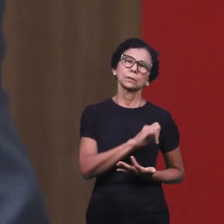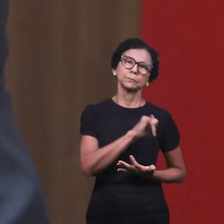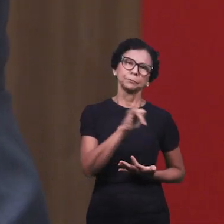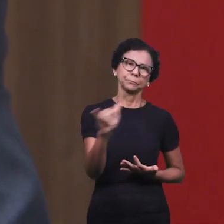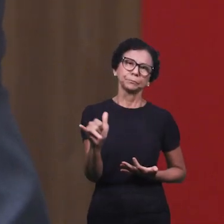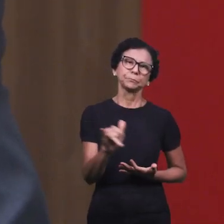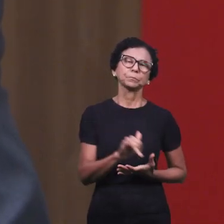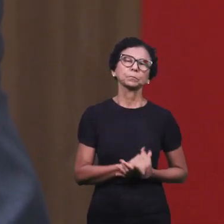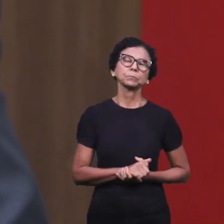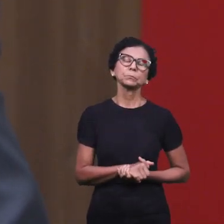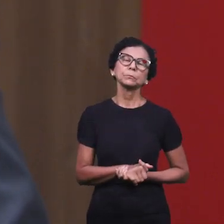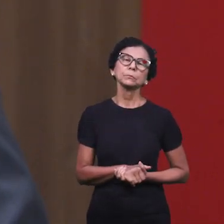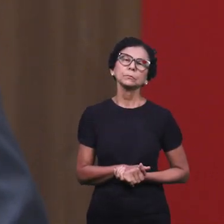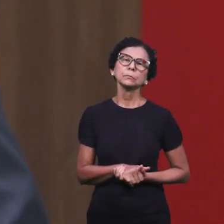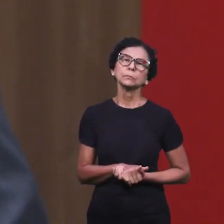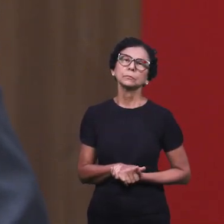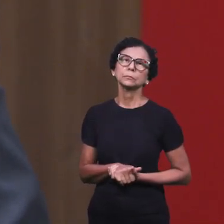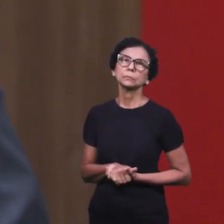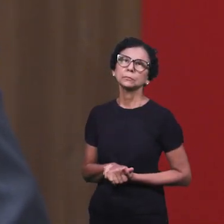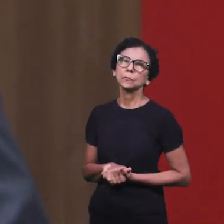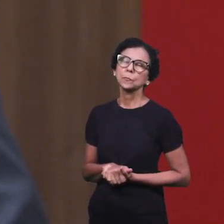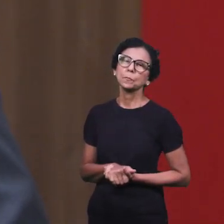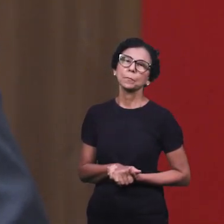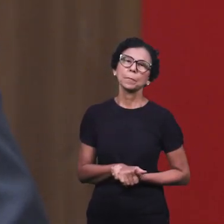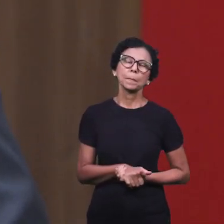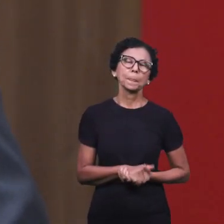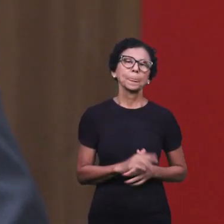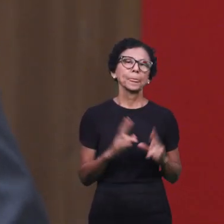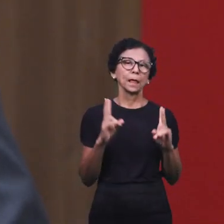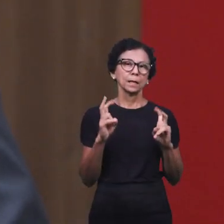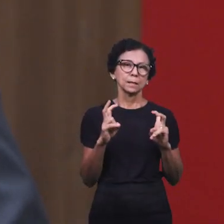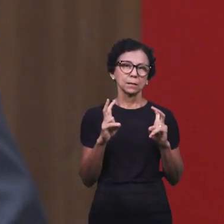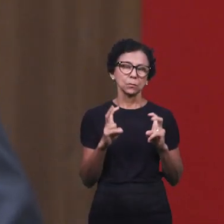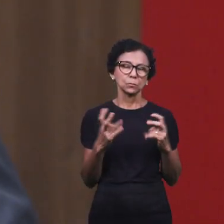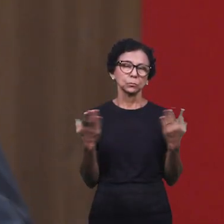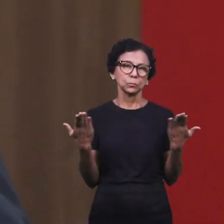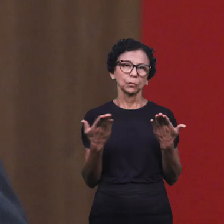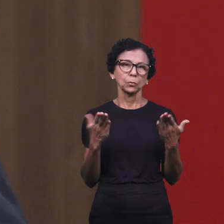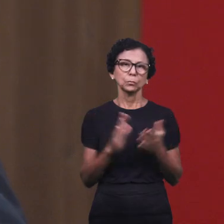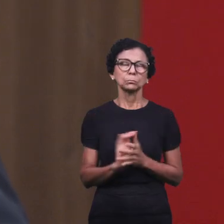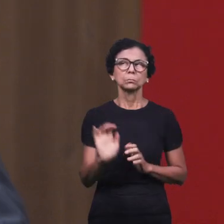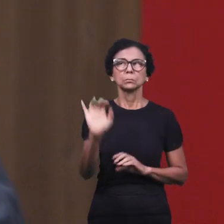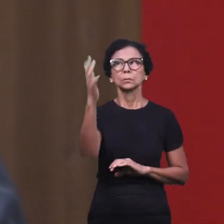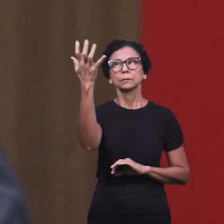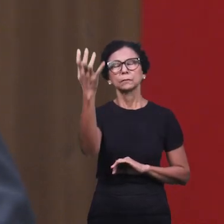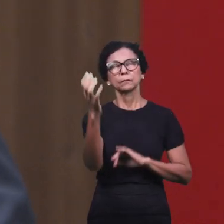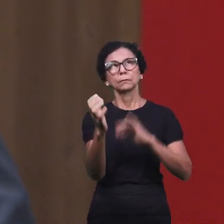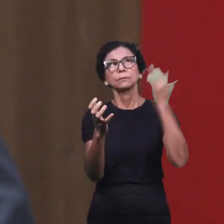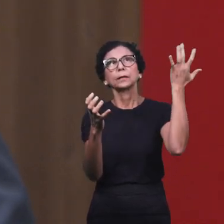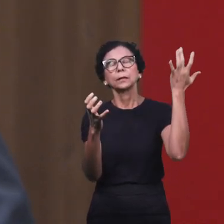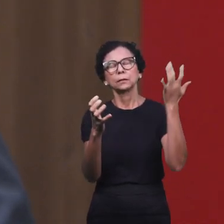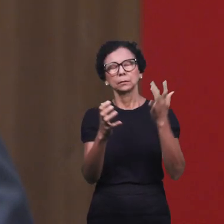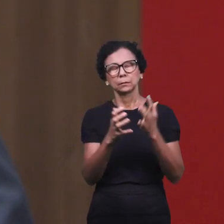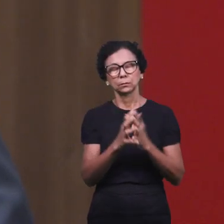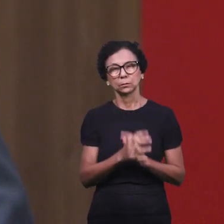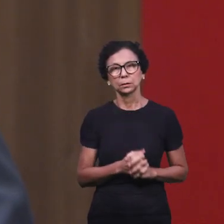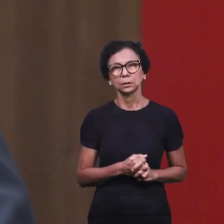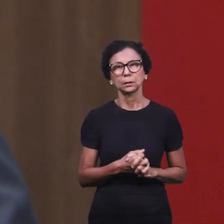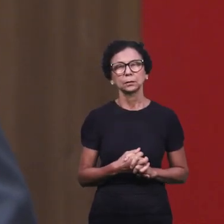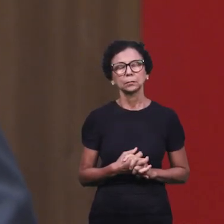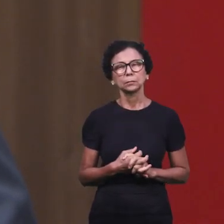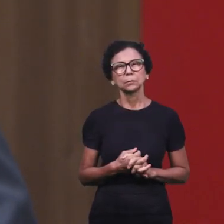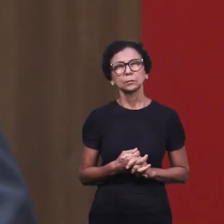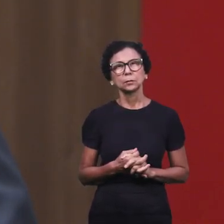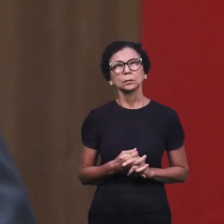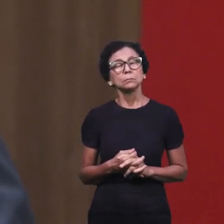assistem, que nós estamos tratando aqui de eventos, né, que têm ocorrido nos últimos tempos, que